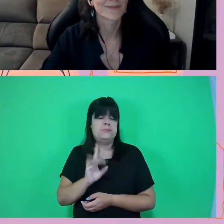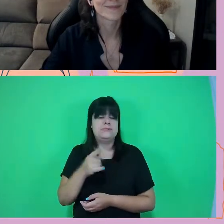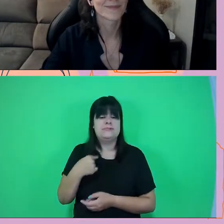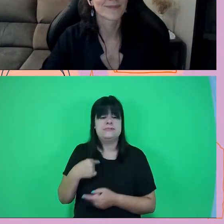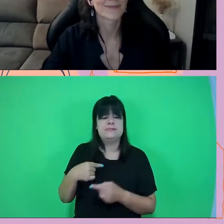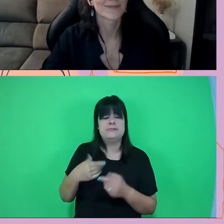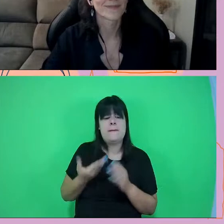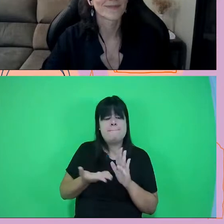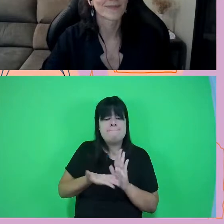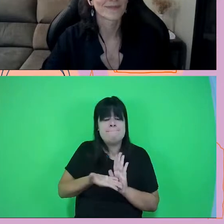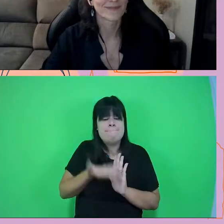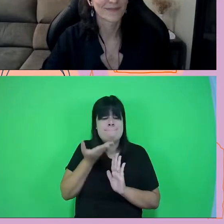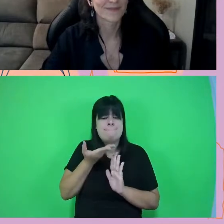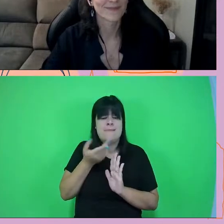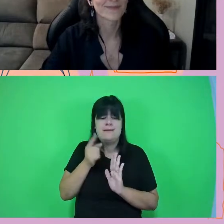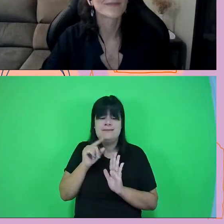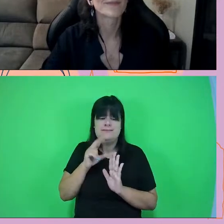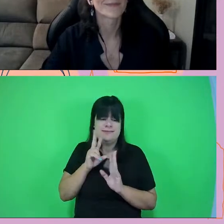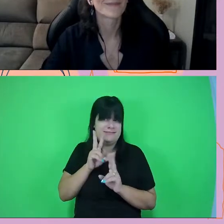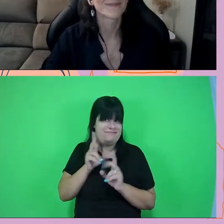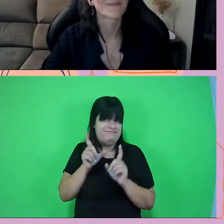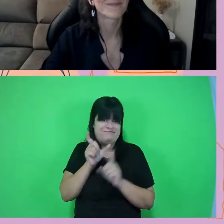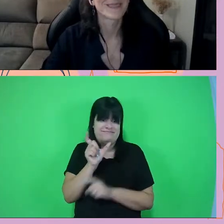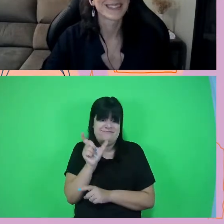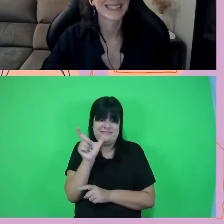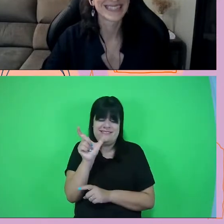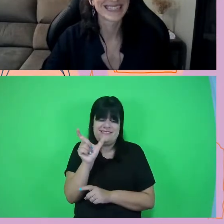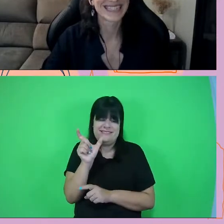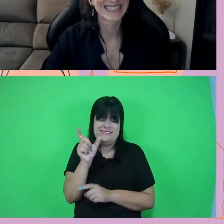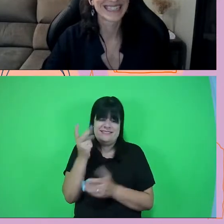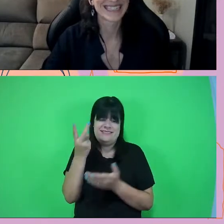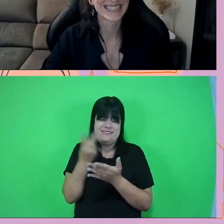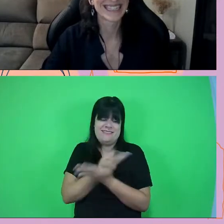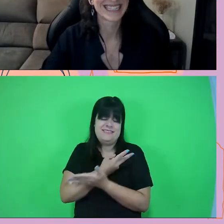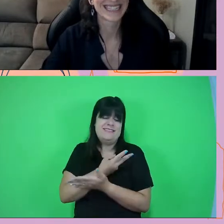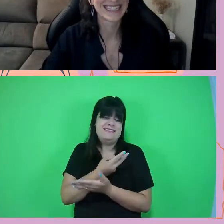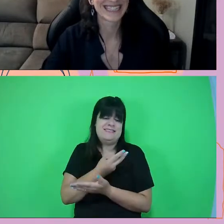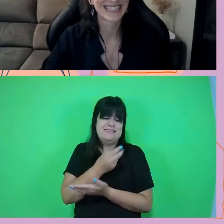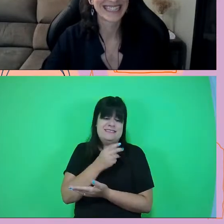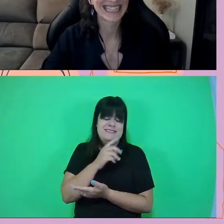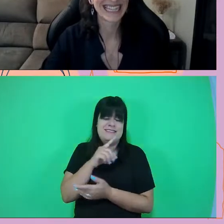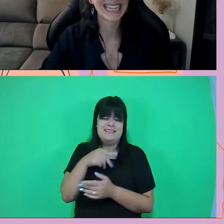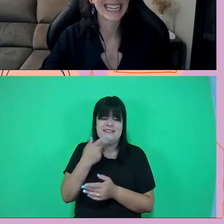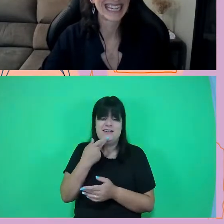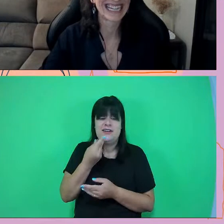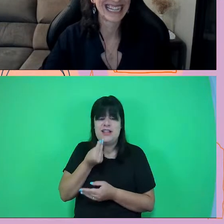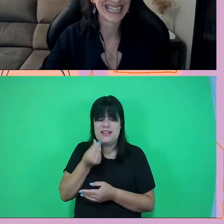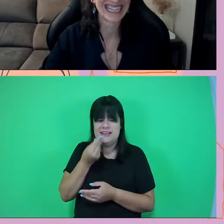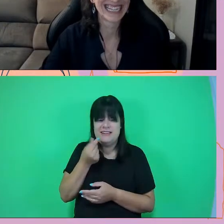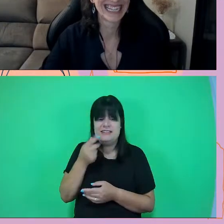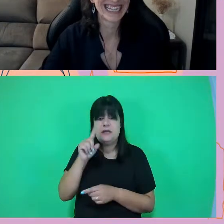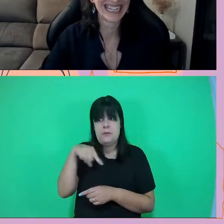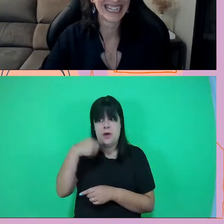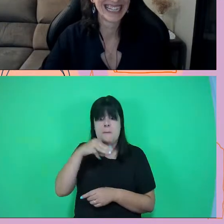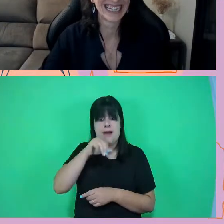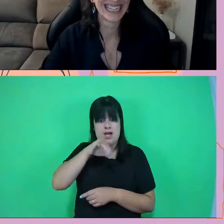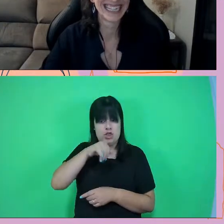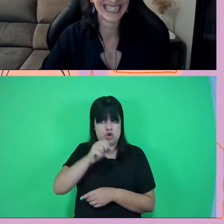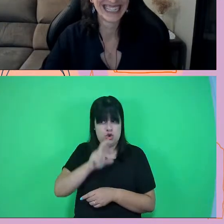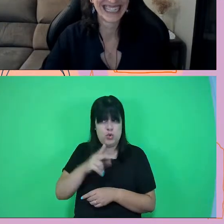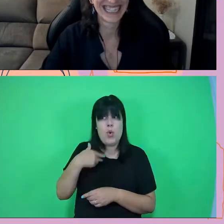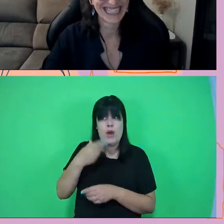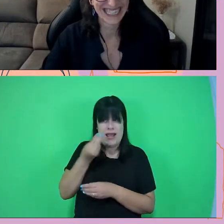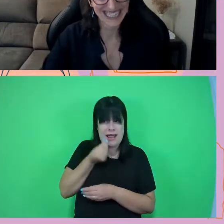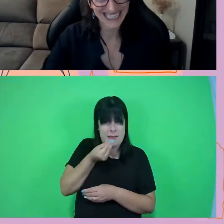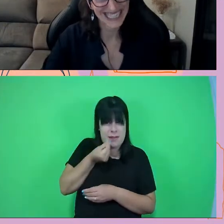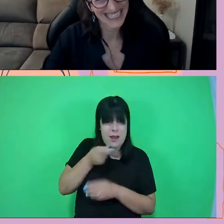mais, eu estou usando termos totalmente equivocados, a Madu, que é a nossa sommelier do grupo, vai me matar quando acabar